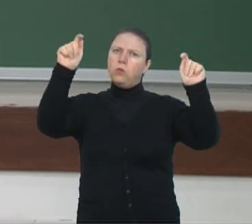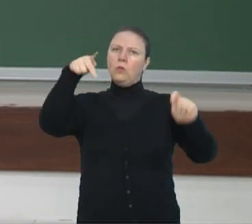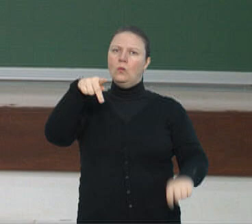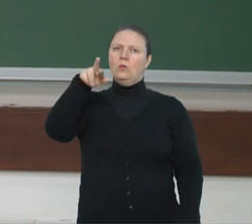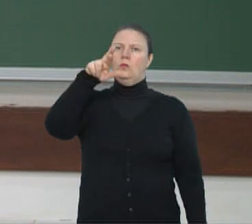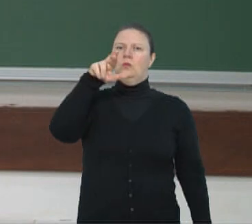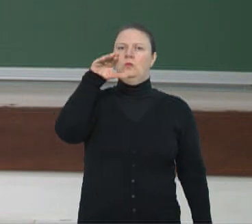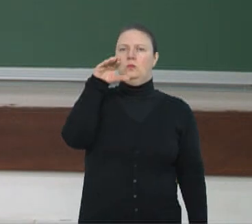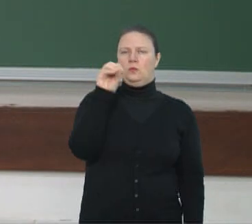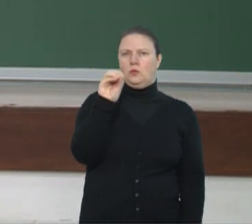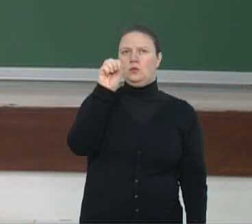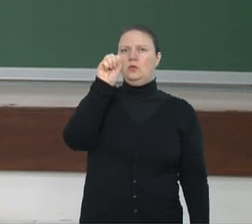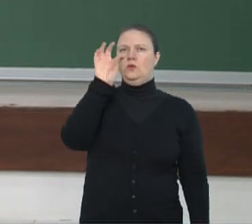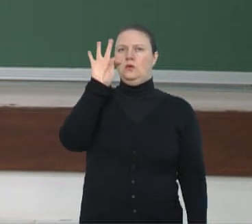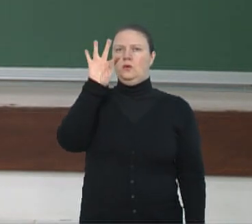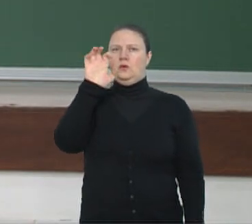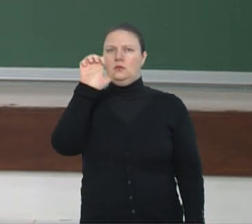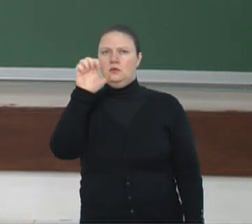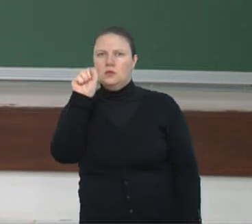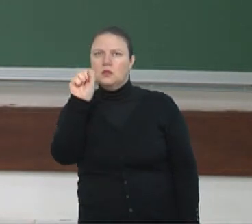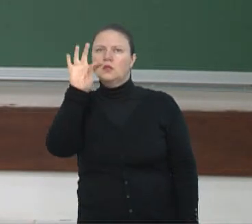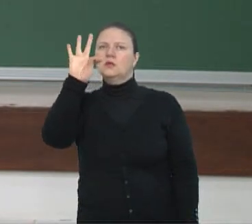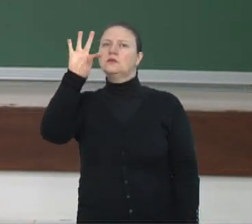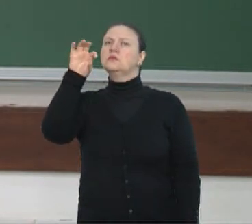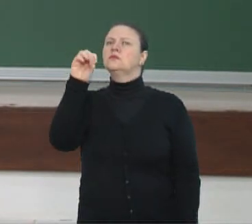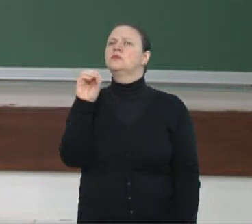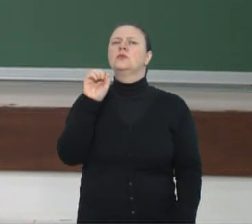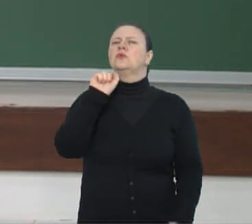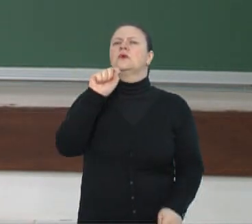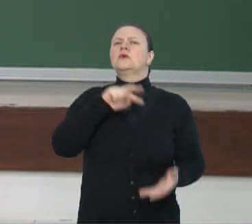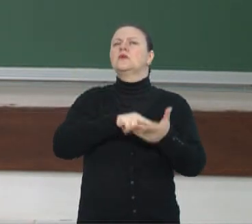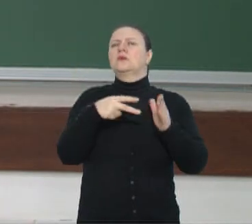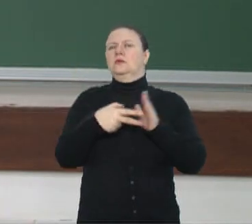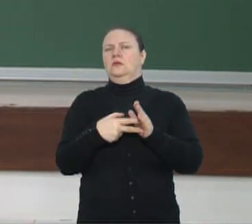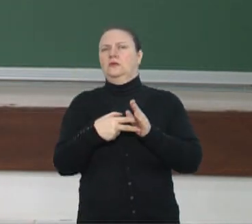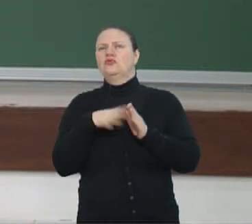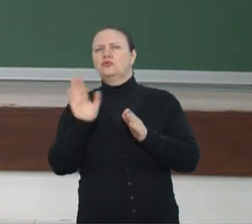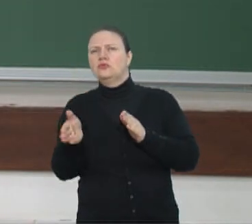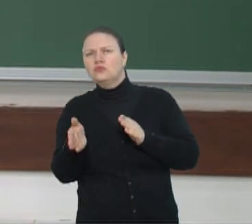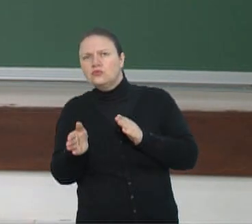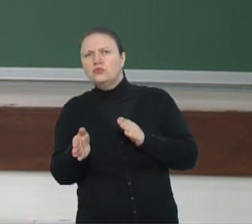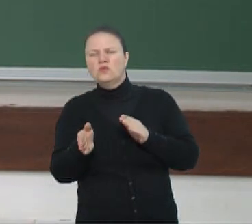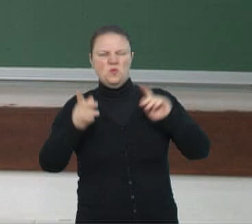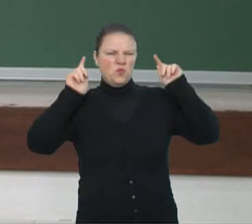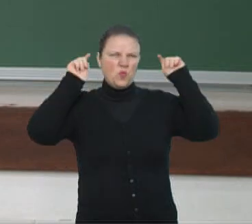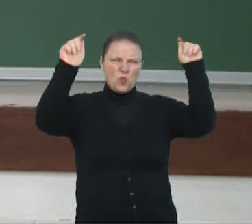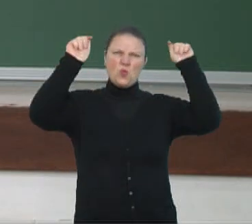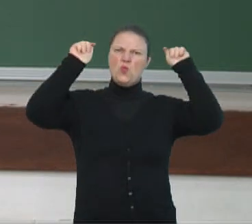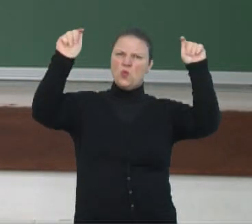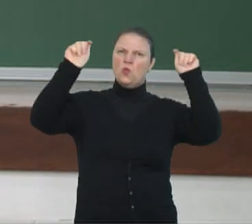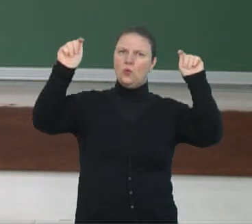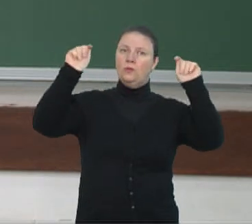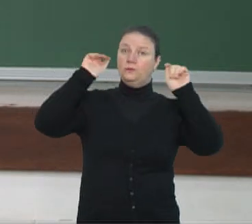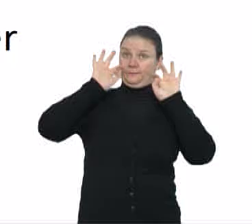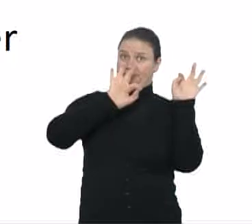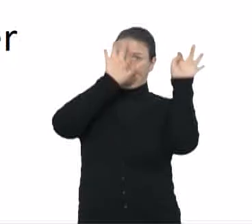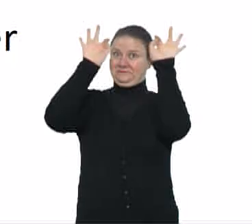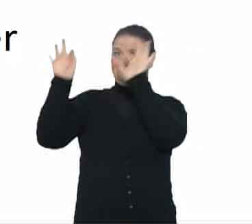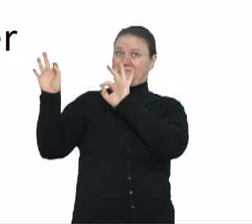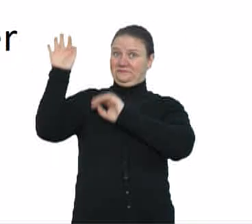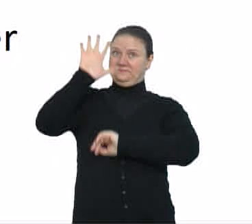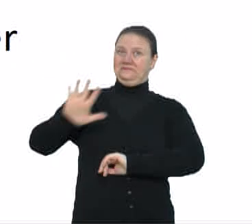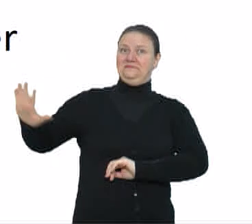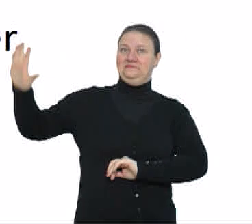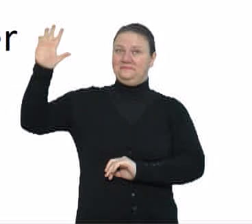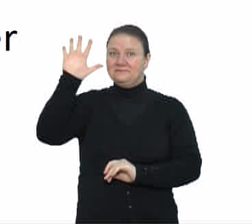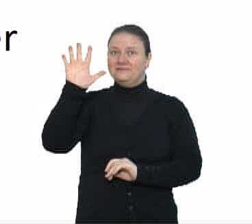palavra protesto? Sabe de onde vem protesto? Vocês já protestaram contra alguma situação que vocês viram? Eu trago aí para vocês uma imagem